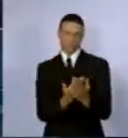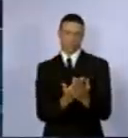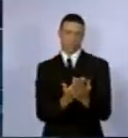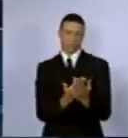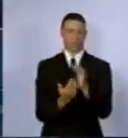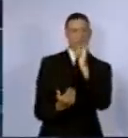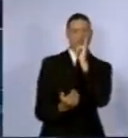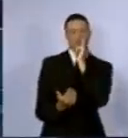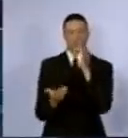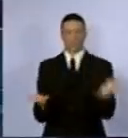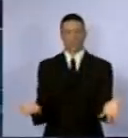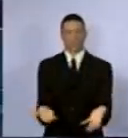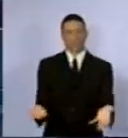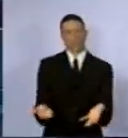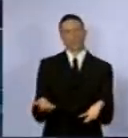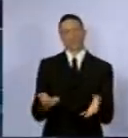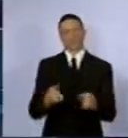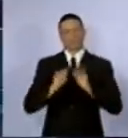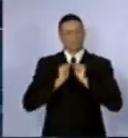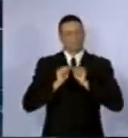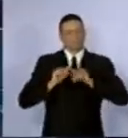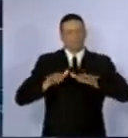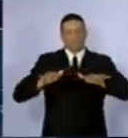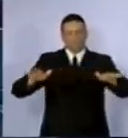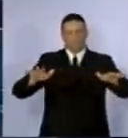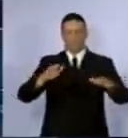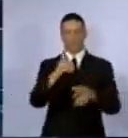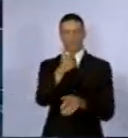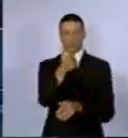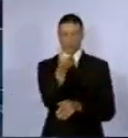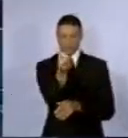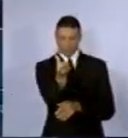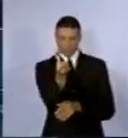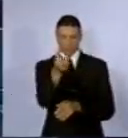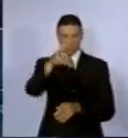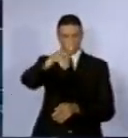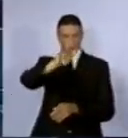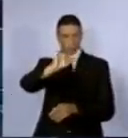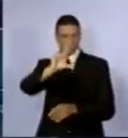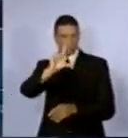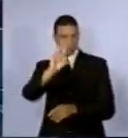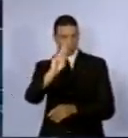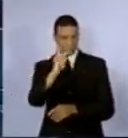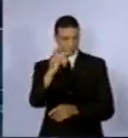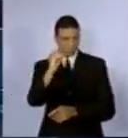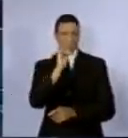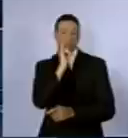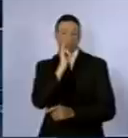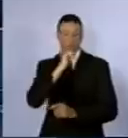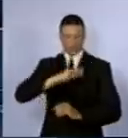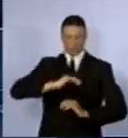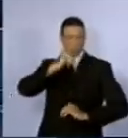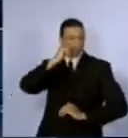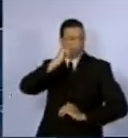Nós temos, por exemplo, uma única exposição maior de 16 miligaus pode provocar um aborto.